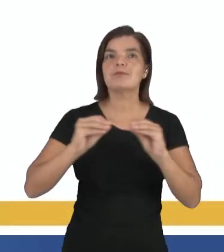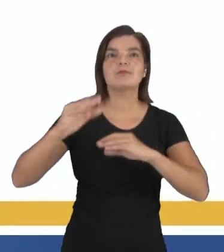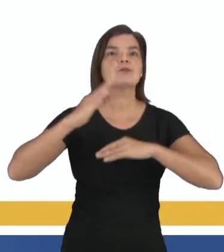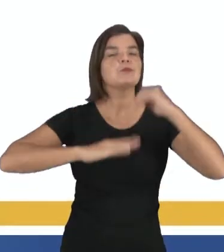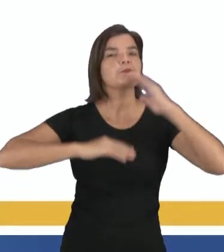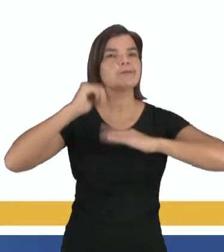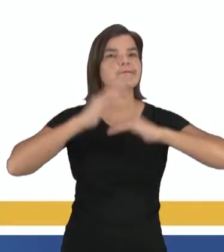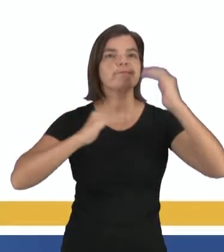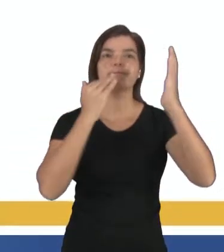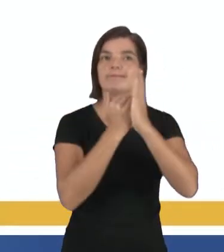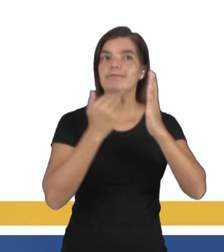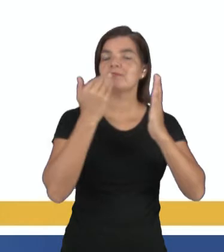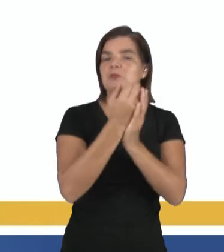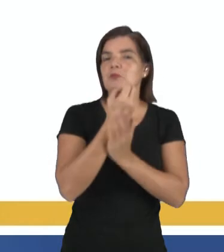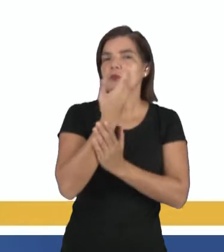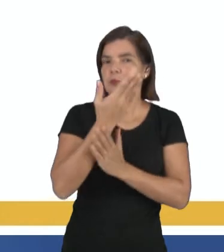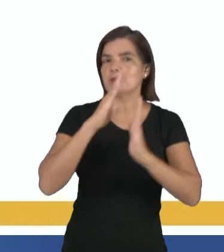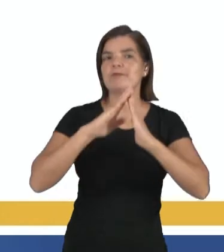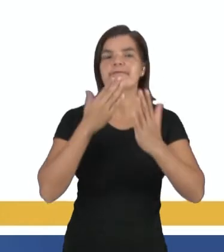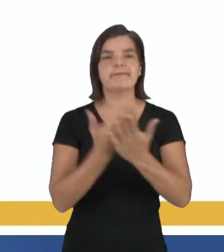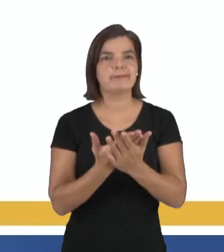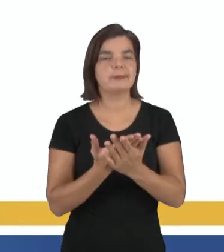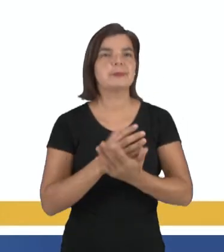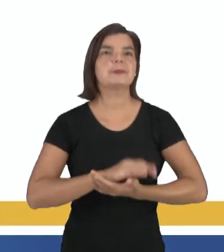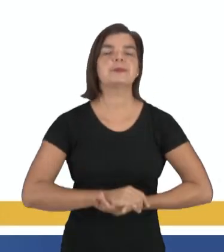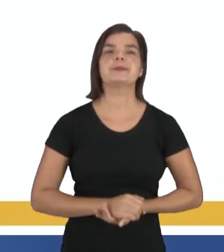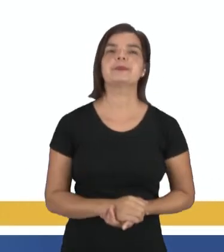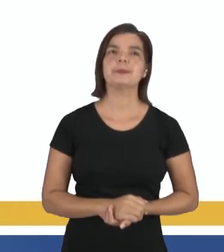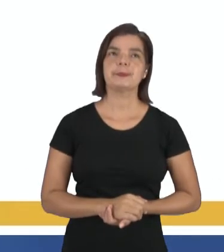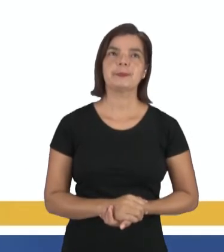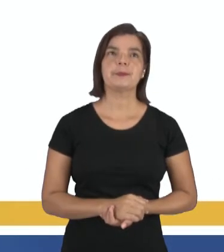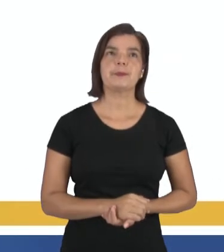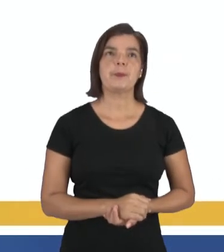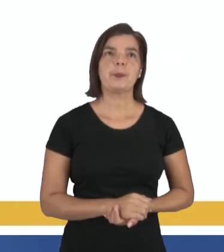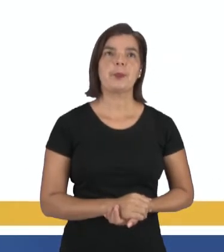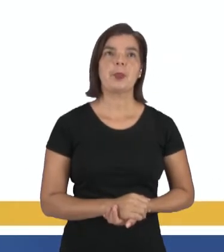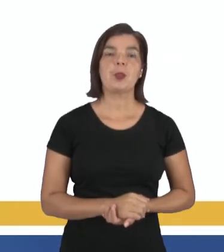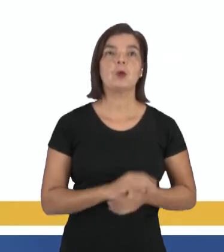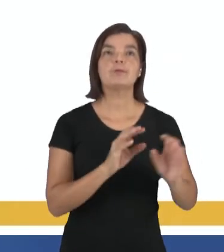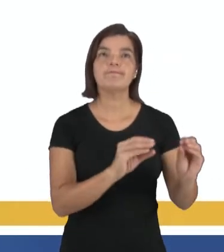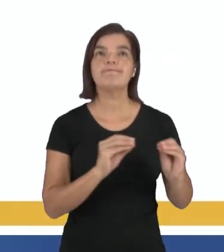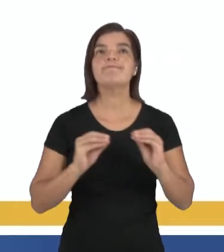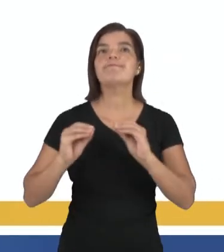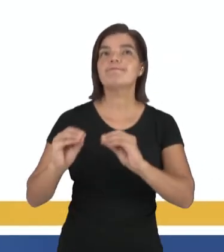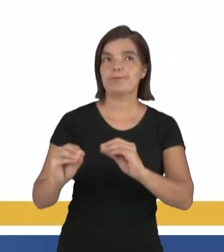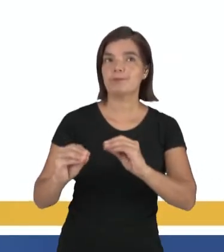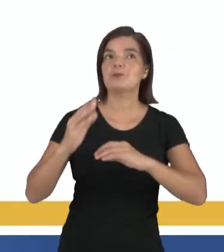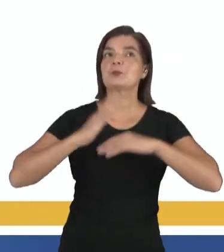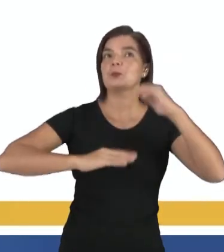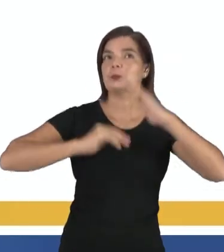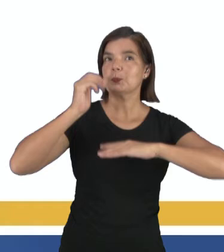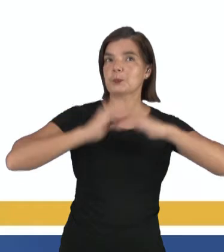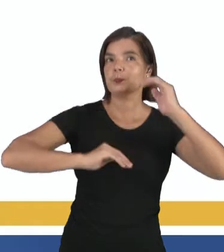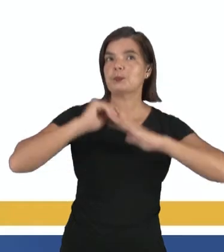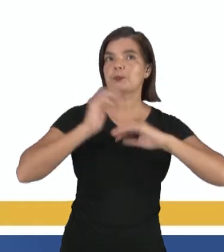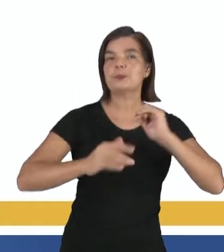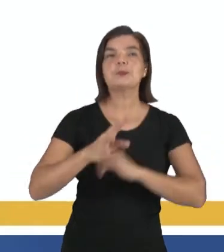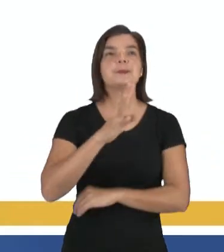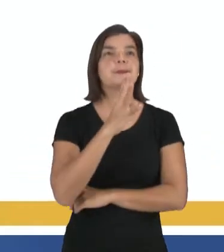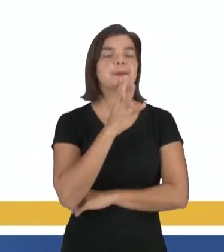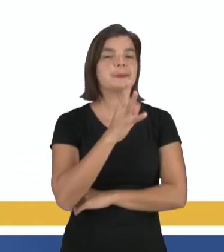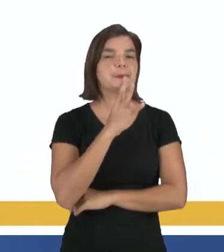facilitar o deslocamento dos profissionais de alta capacidade e boa formação escolar. D. No deslocamento em massa de